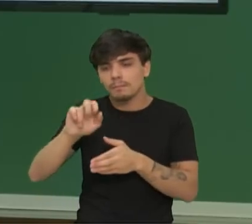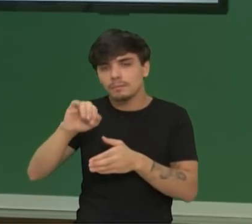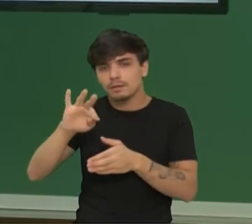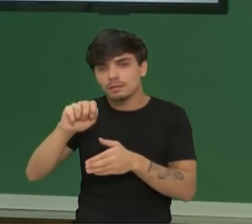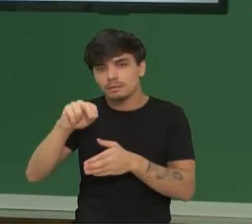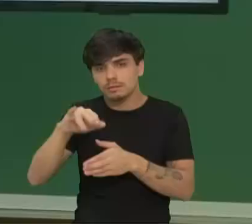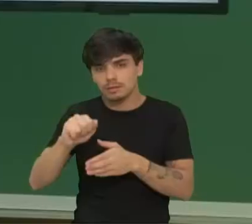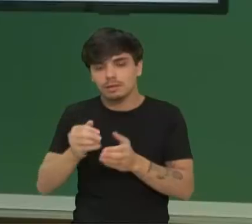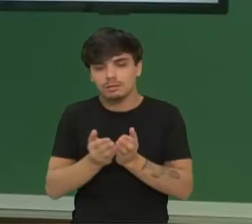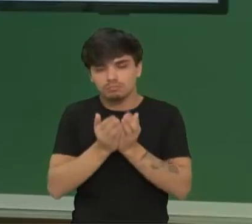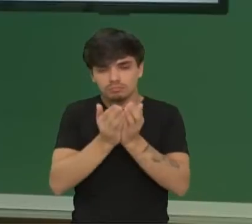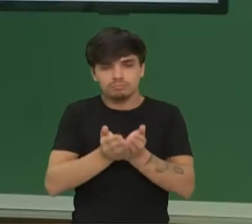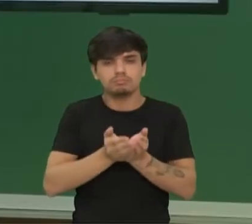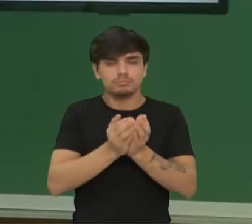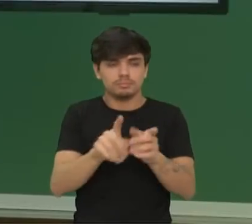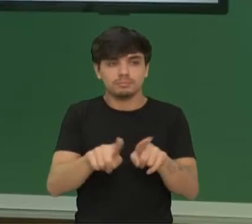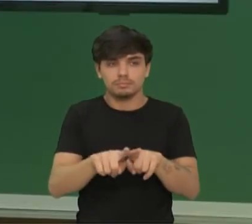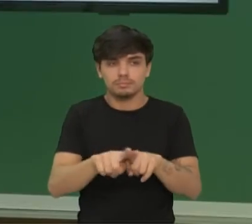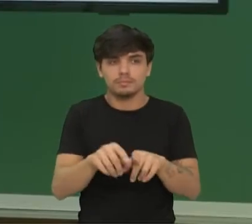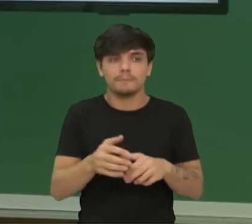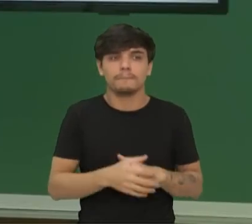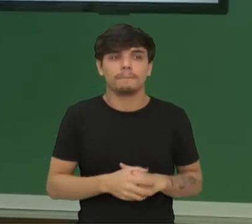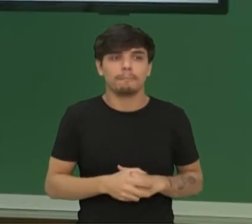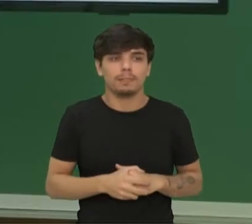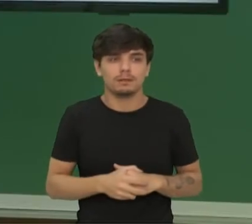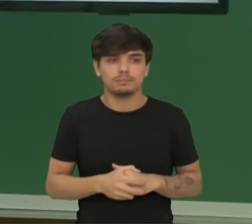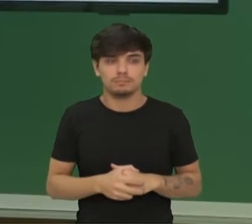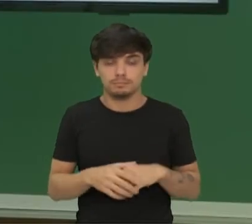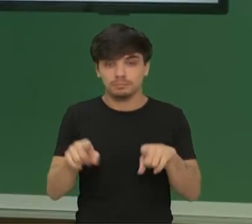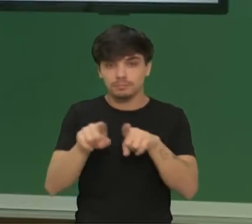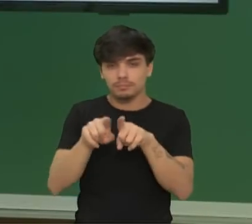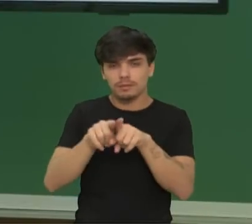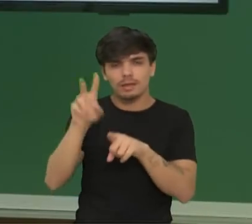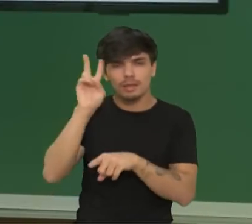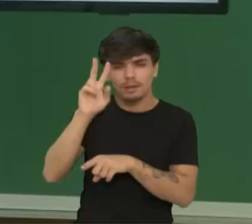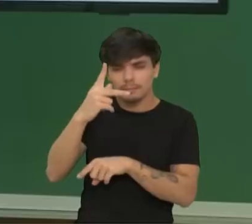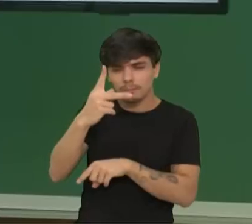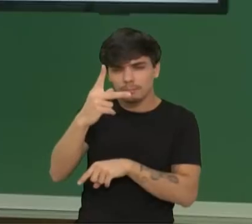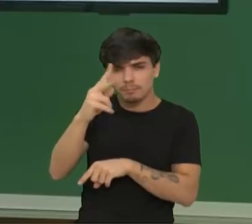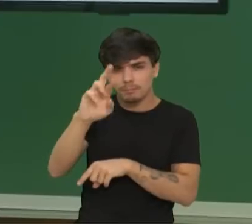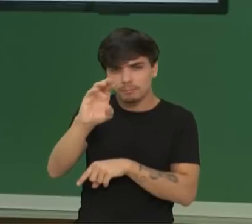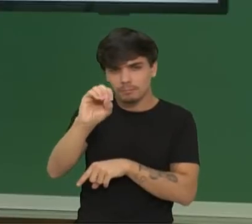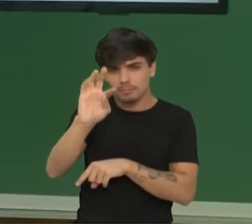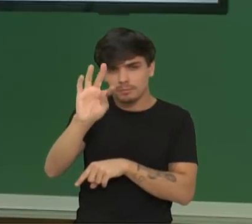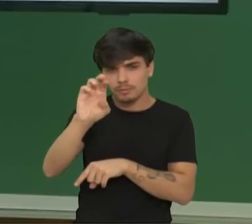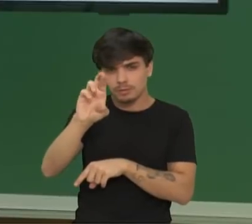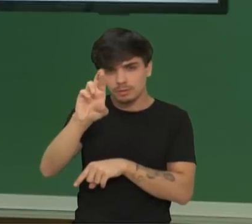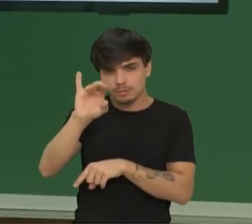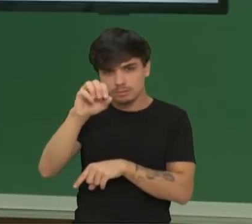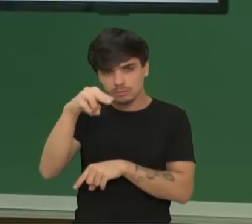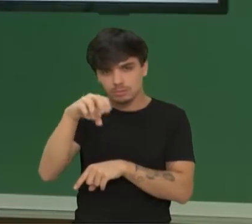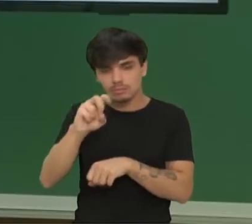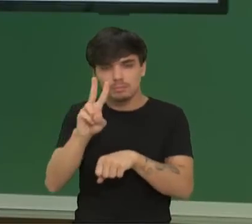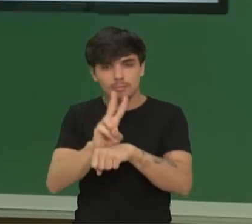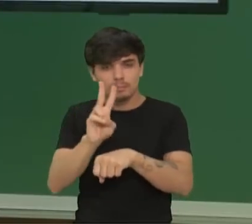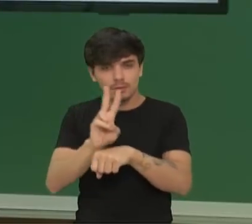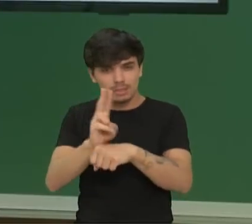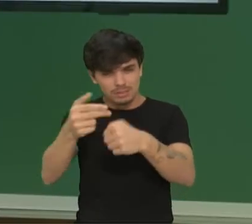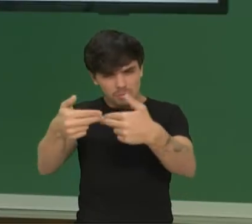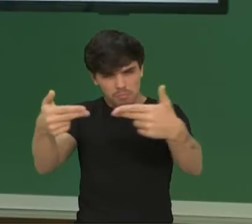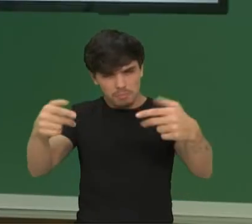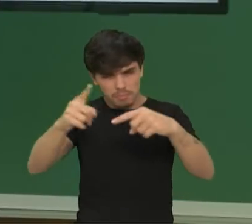desse transporte ultramarino. E o protecionismo, lembra? Proteção. Favoreceu o crescimento